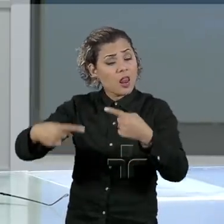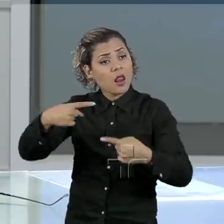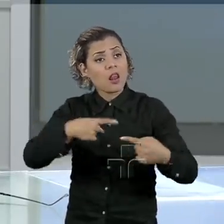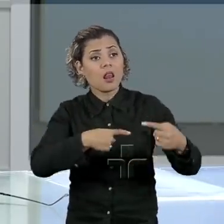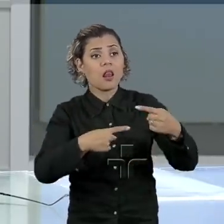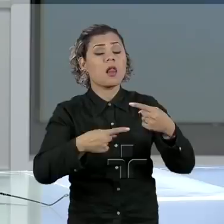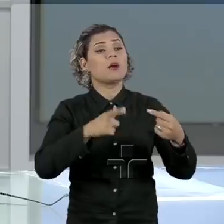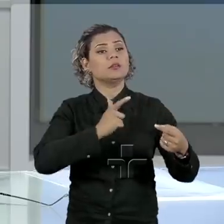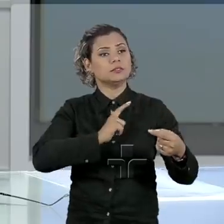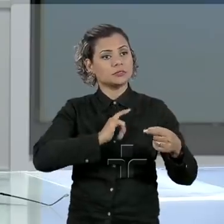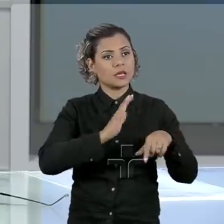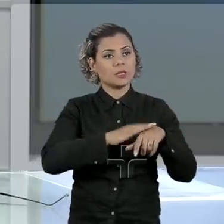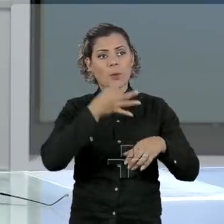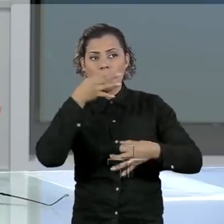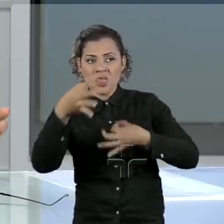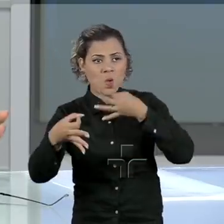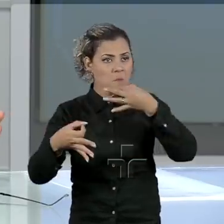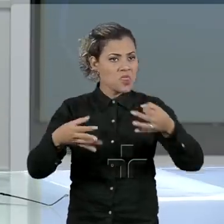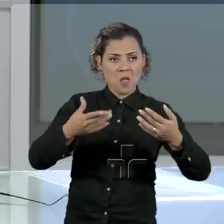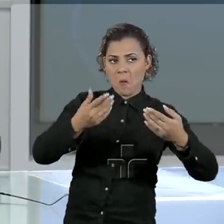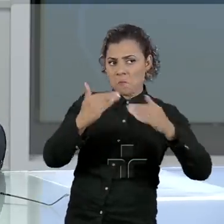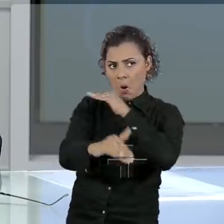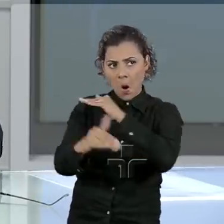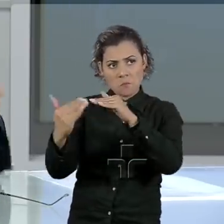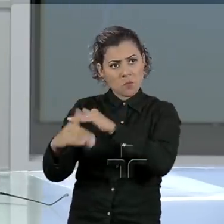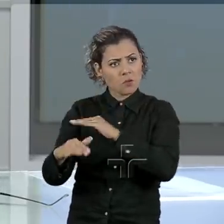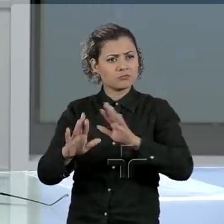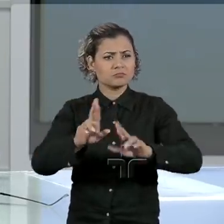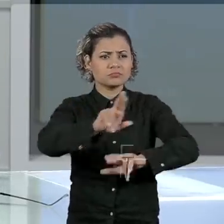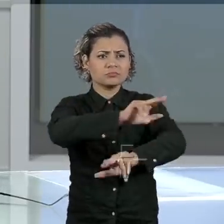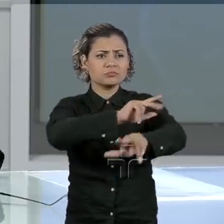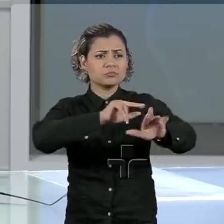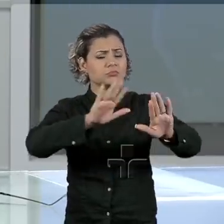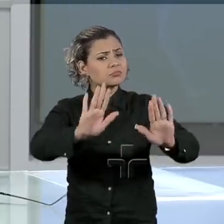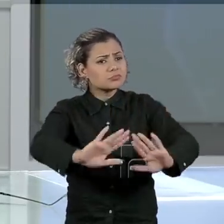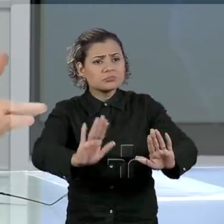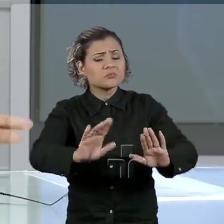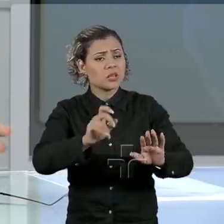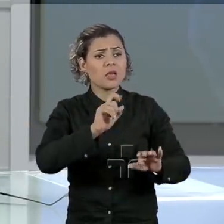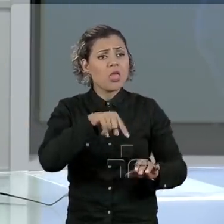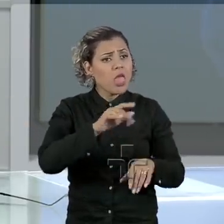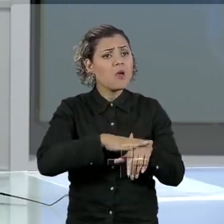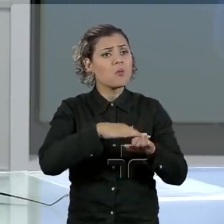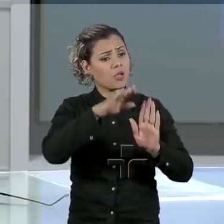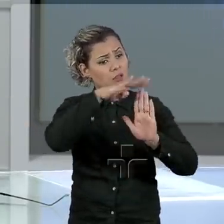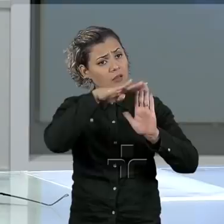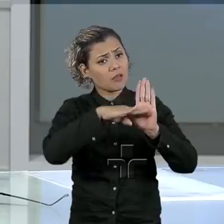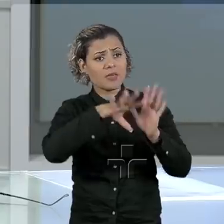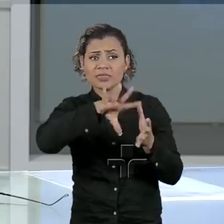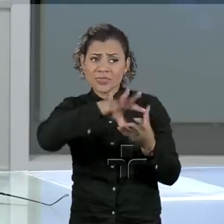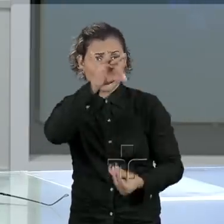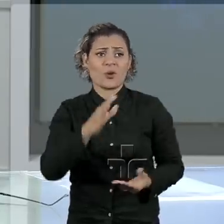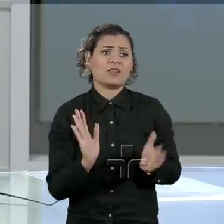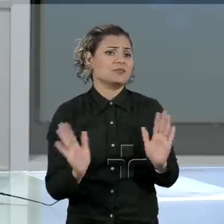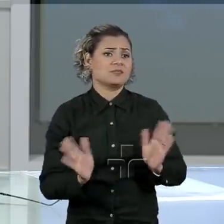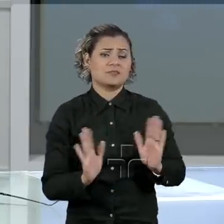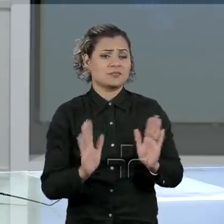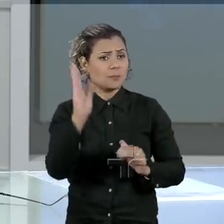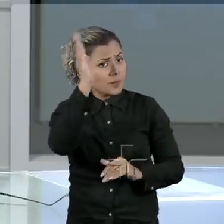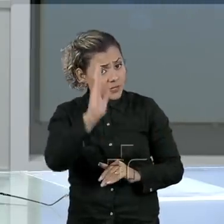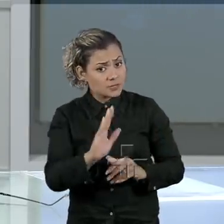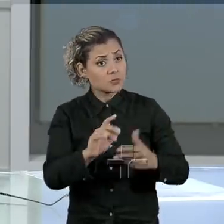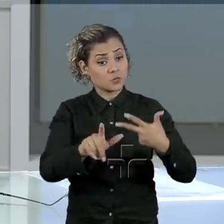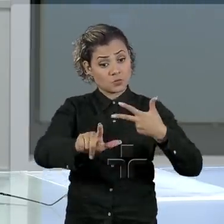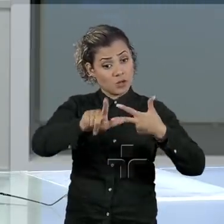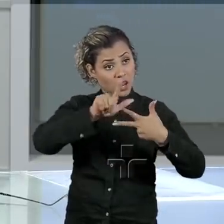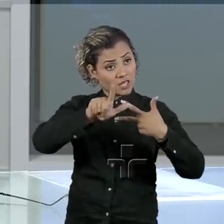haja posições divergentes, eles não estão trabalhando no sentido de preservar o sistema democrático brasileiro. O Poder